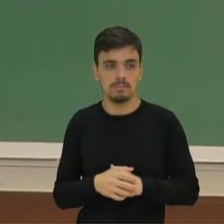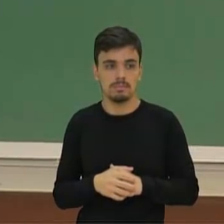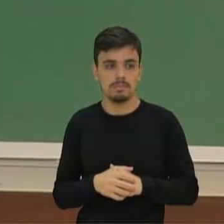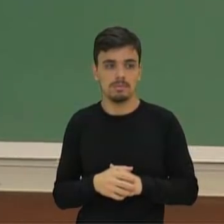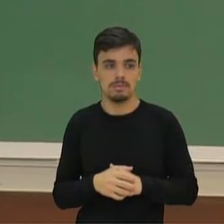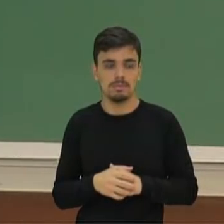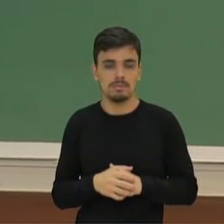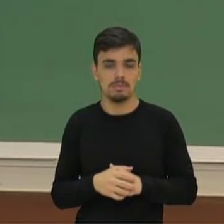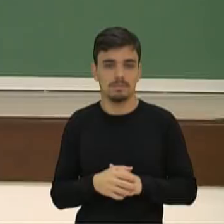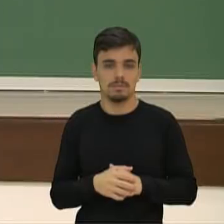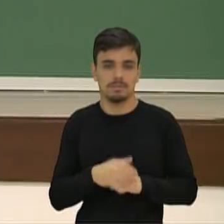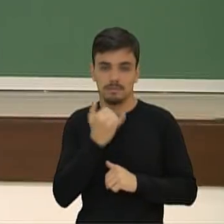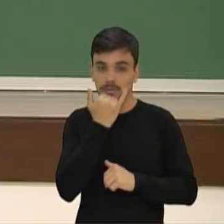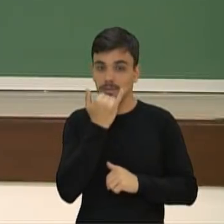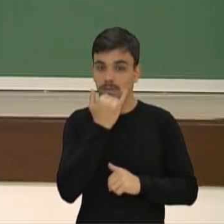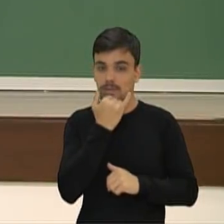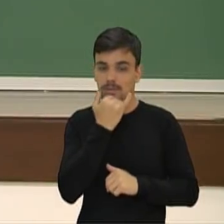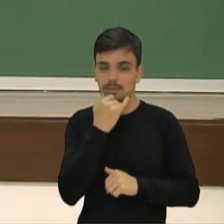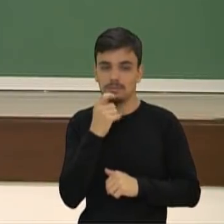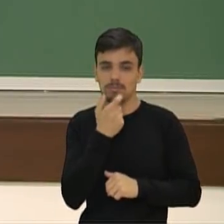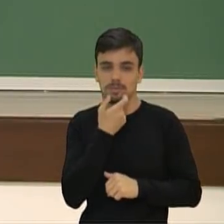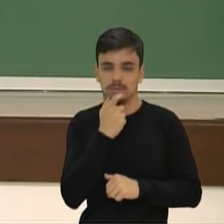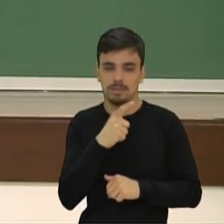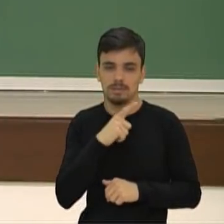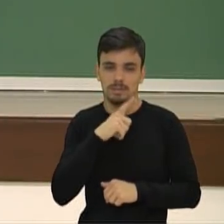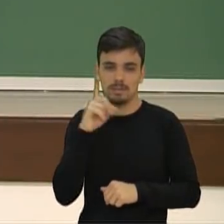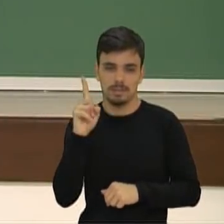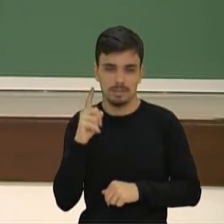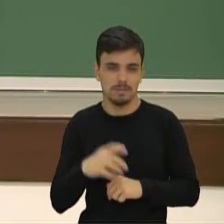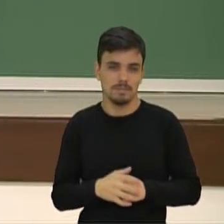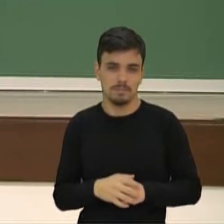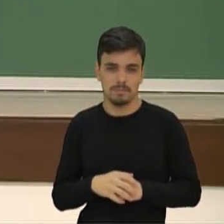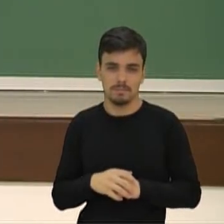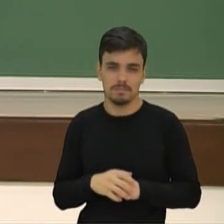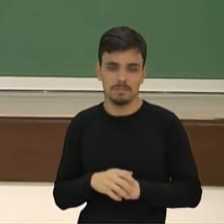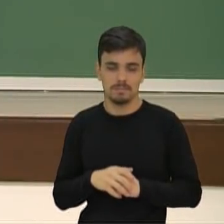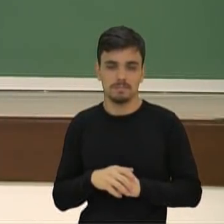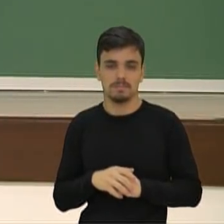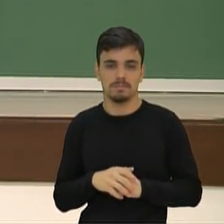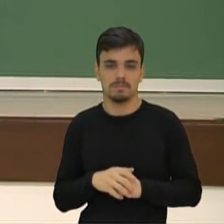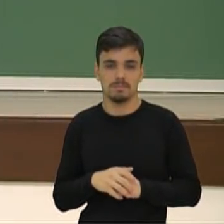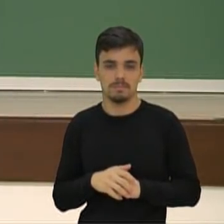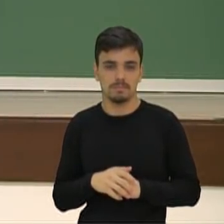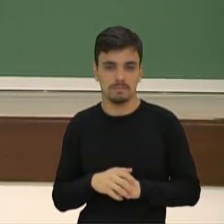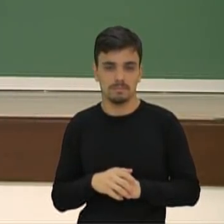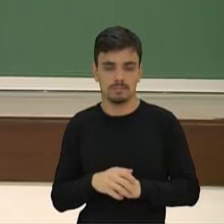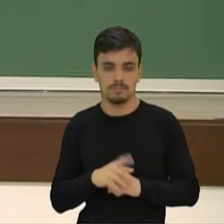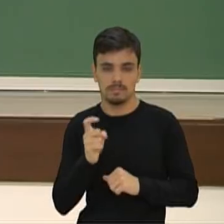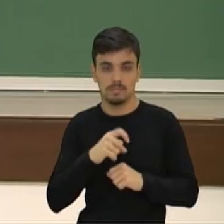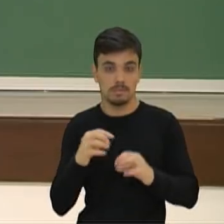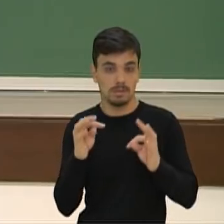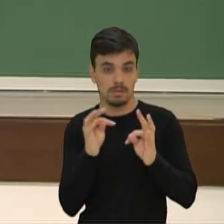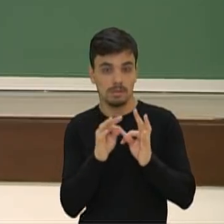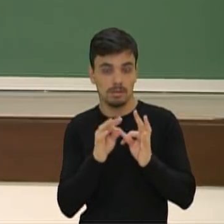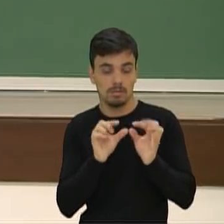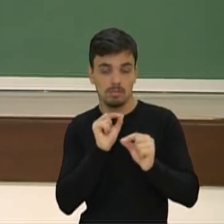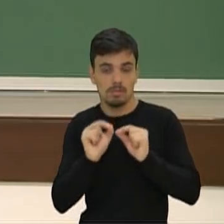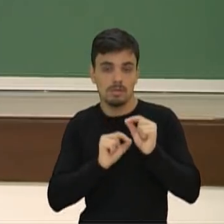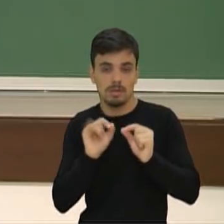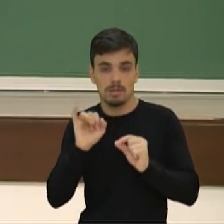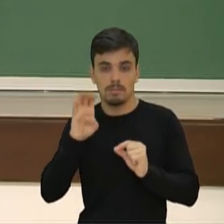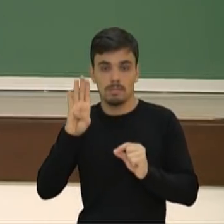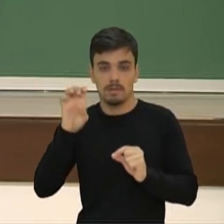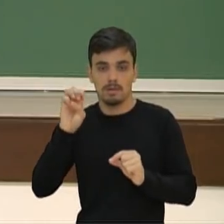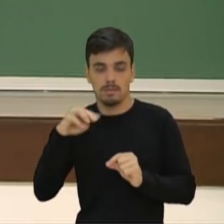Hakazone, então me desculpem o inglês que teve ali, que também não foi tão adequado, mas aqui técnico da IBM propôs uma